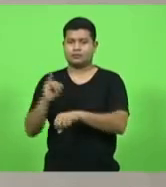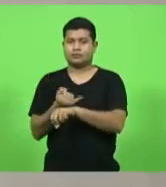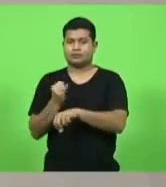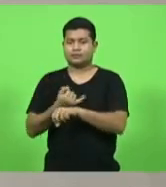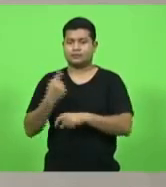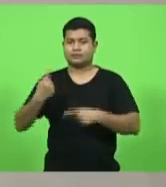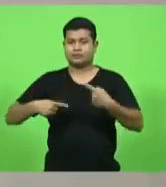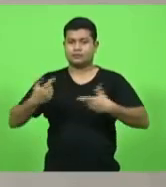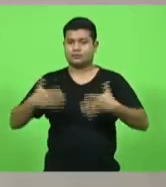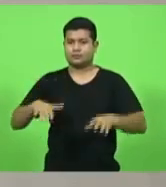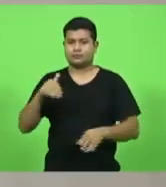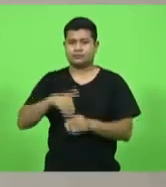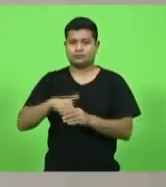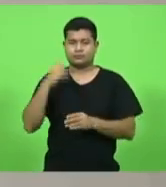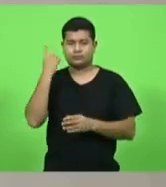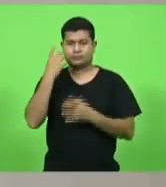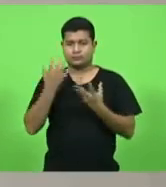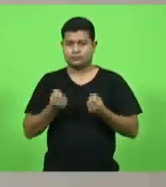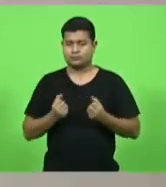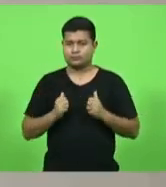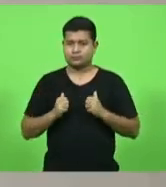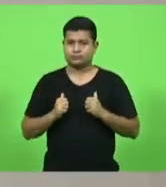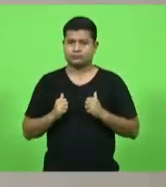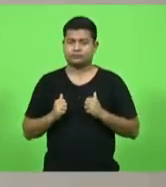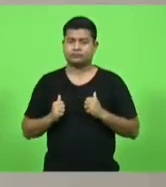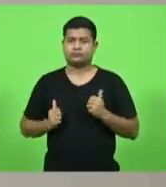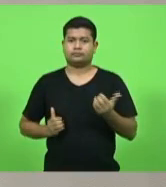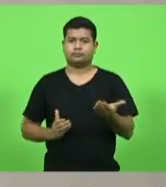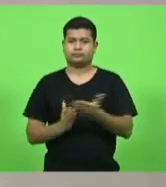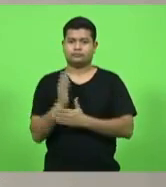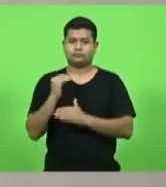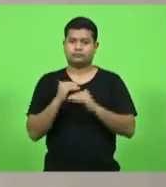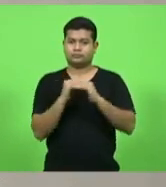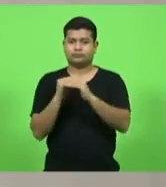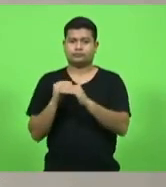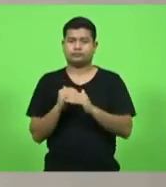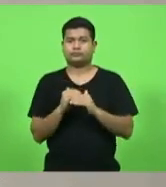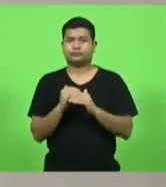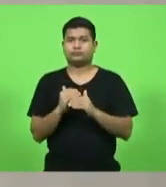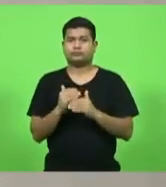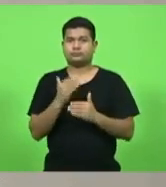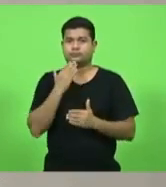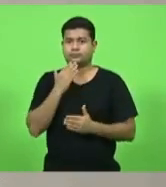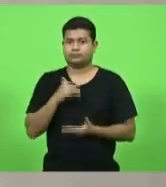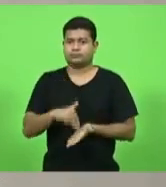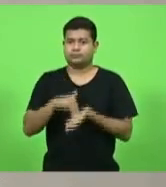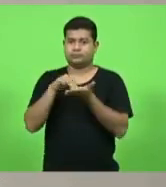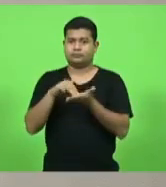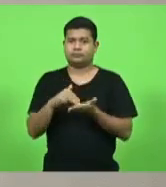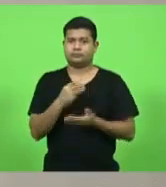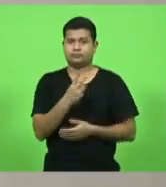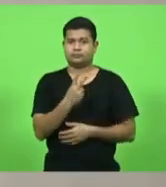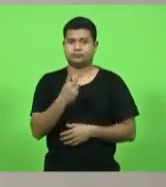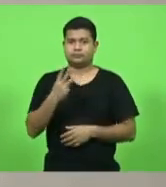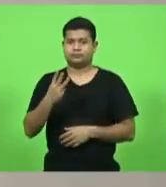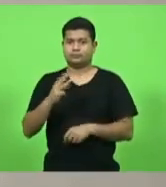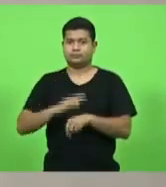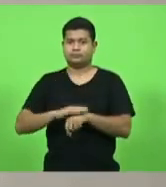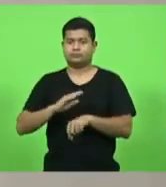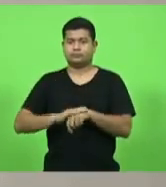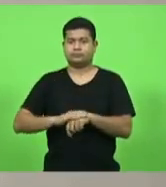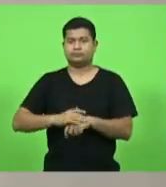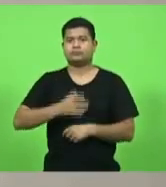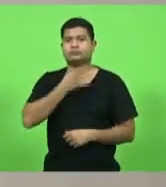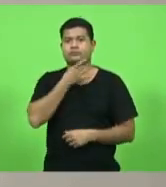queira discutir, em votação. Deputados que aprovam, permaneçam como se encontram. Aprovado por unanimidade. Moções. Moção 23, autor deputado Valdir